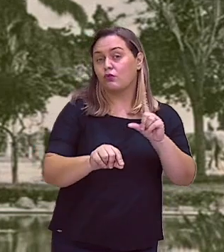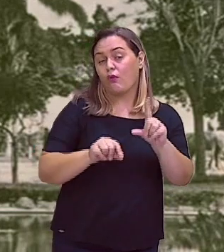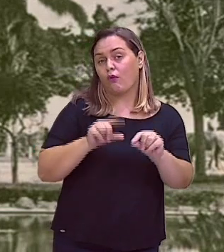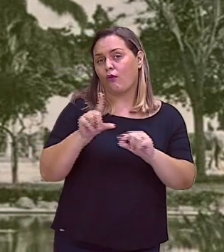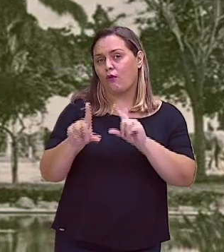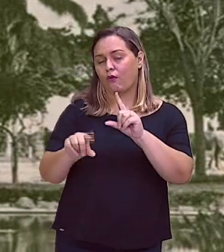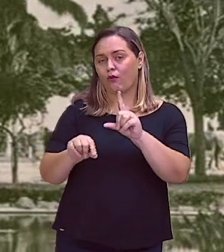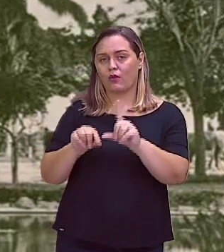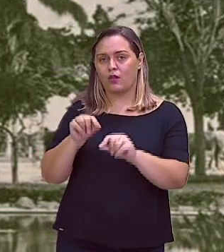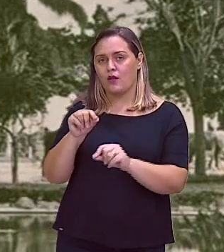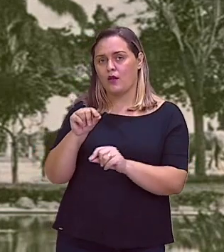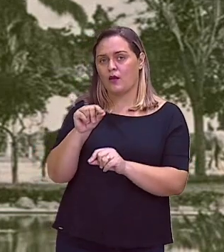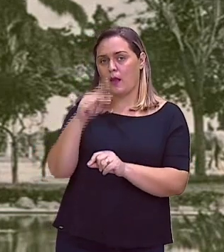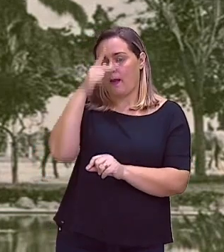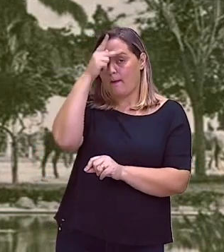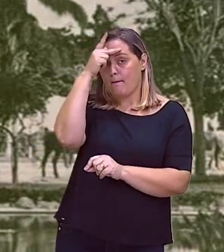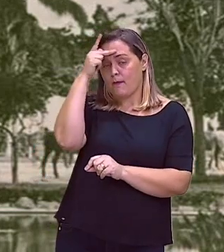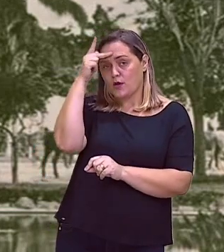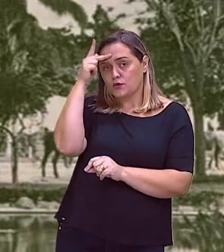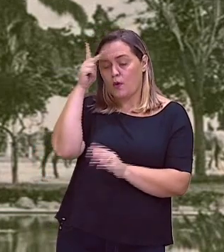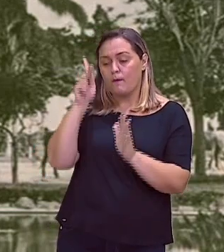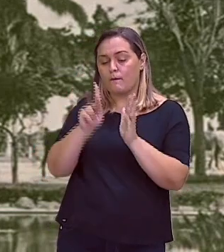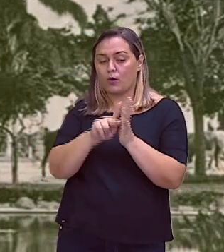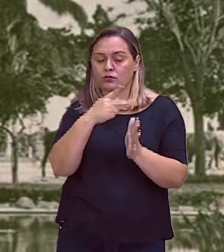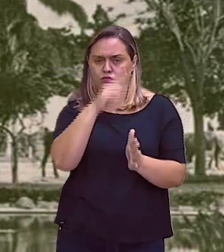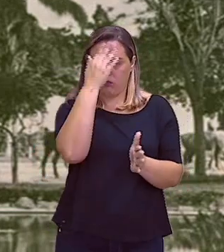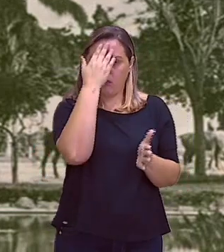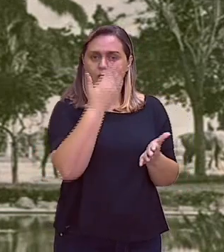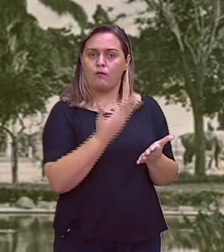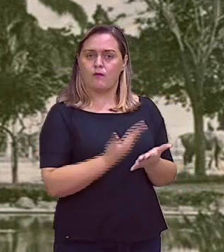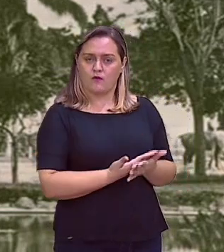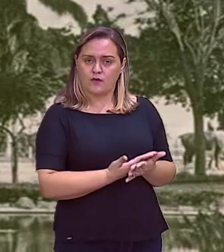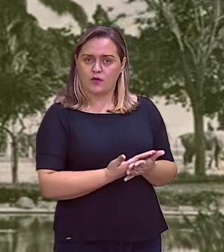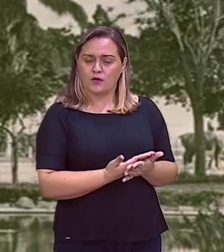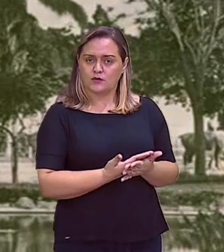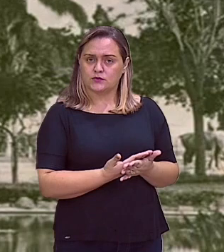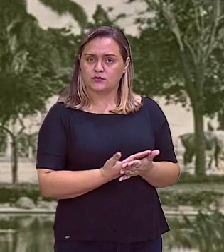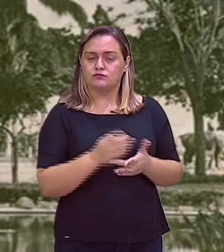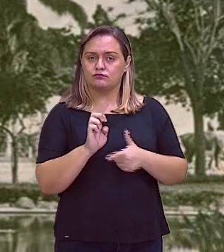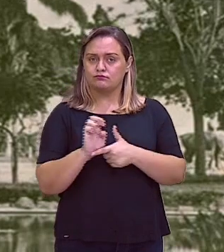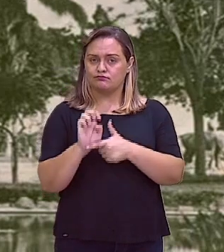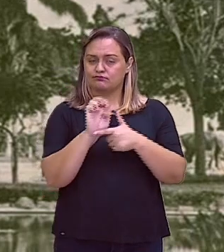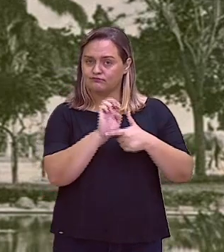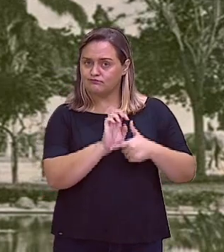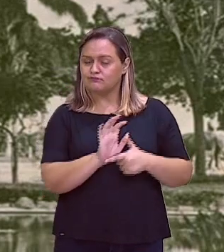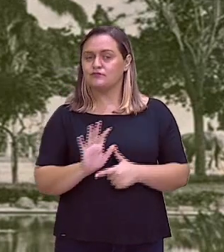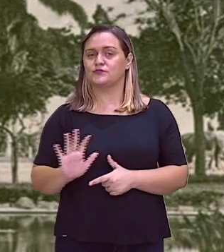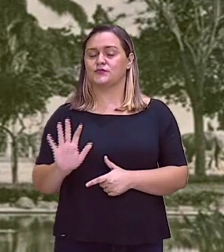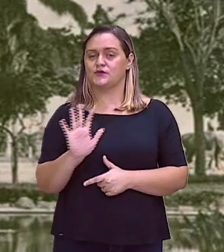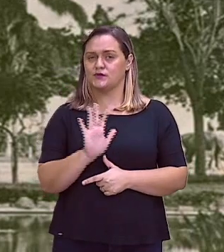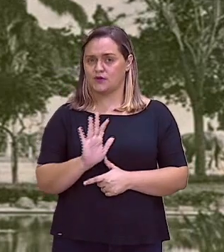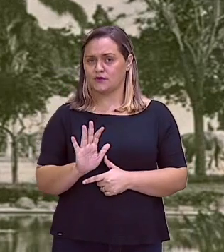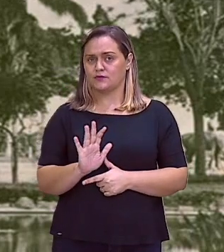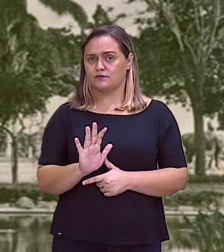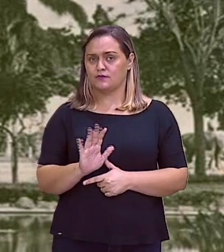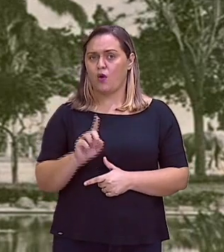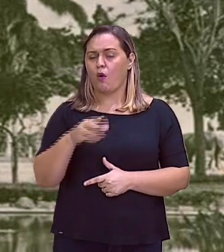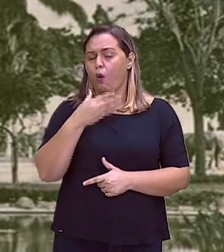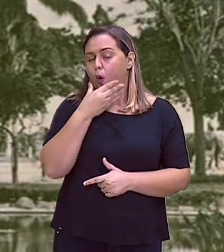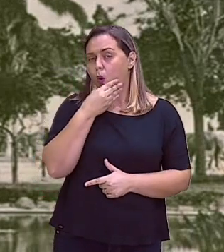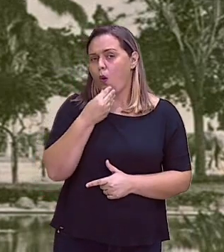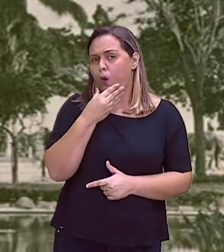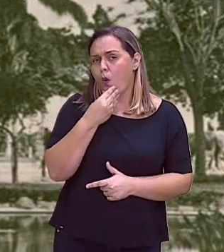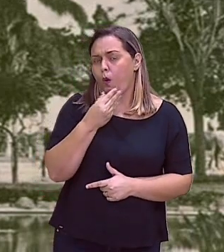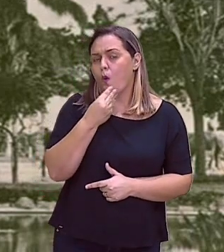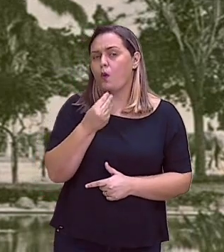colocar cada é tocada Governador no seu estado então eles vão reconhecer bom ser homem de